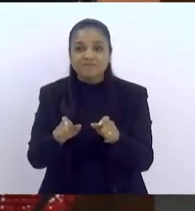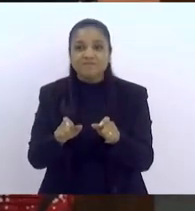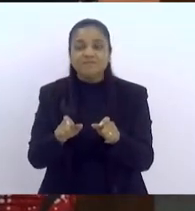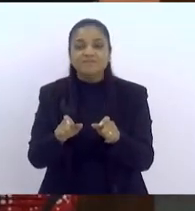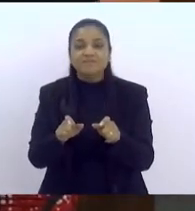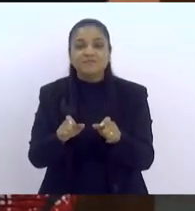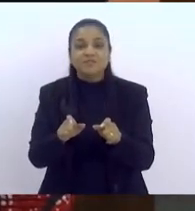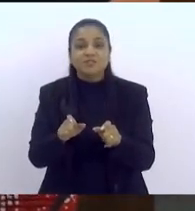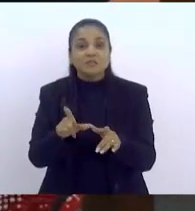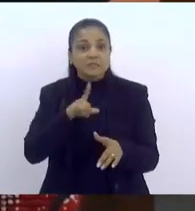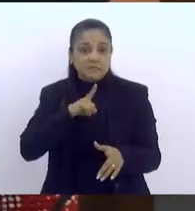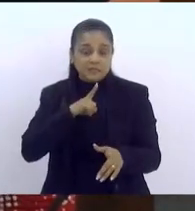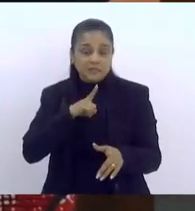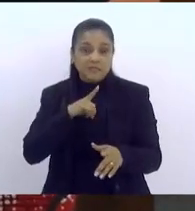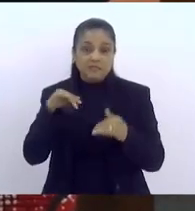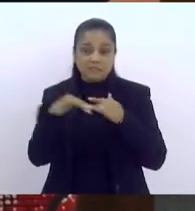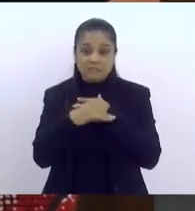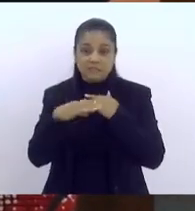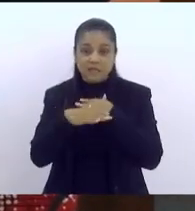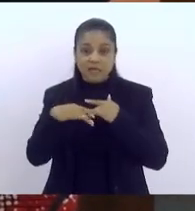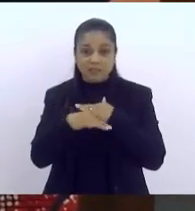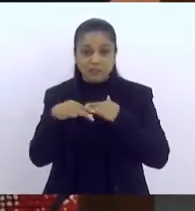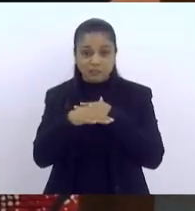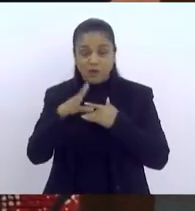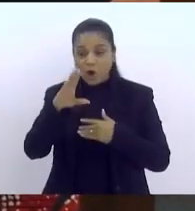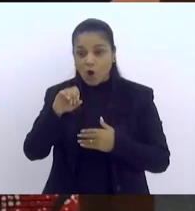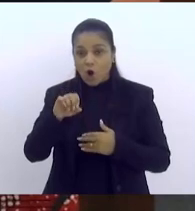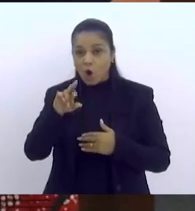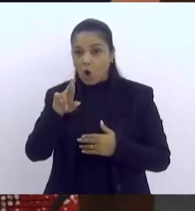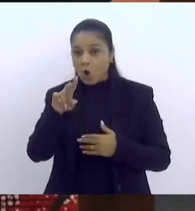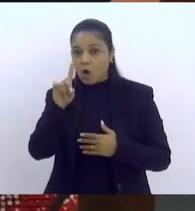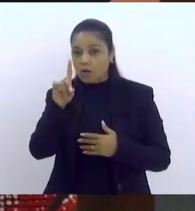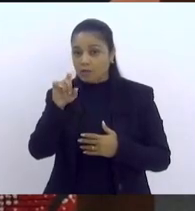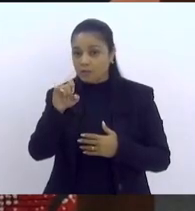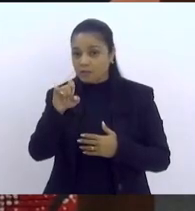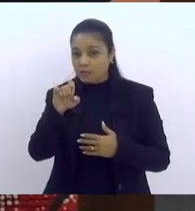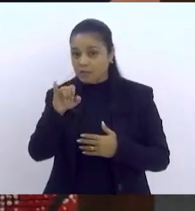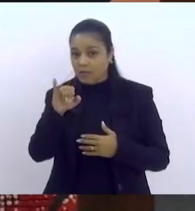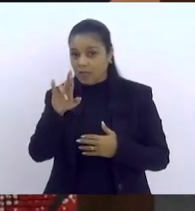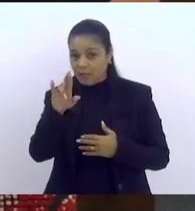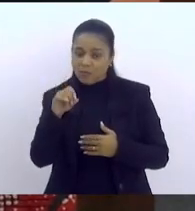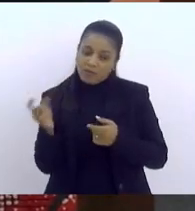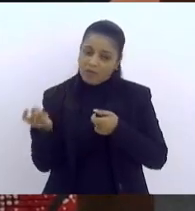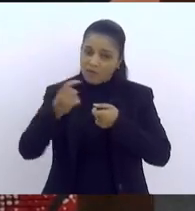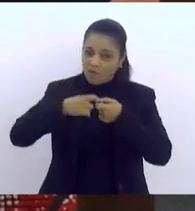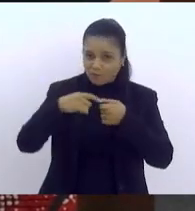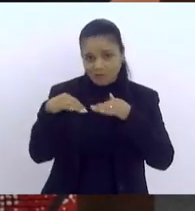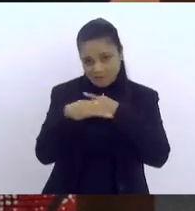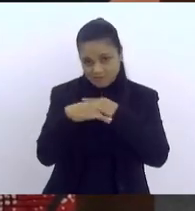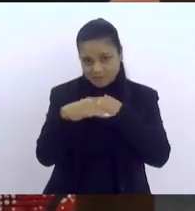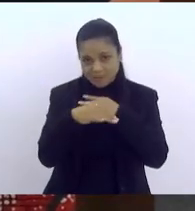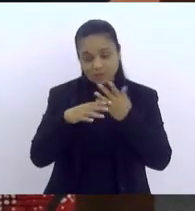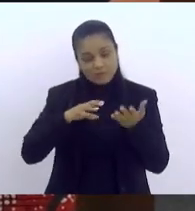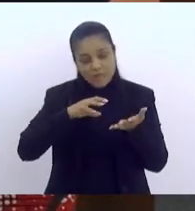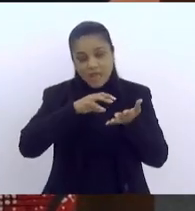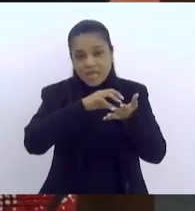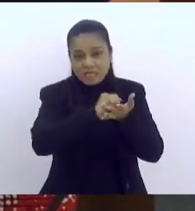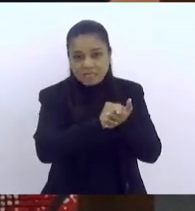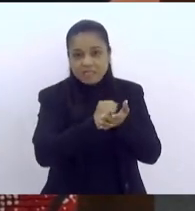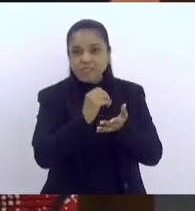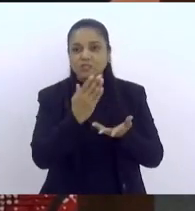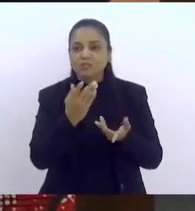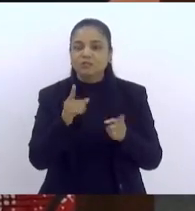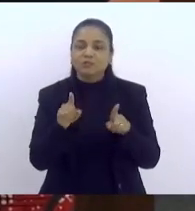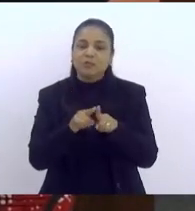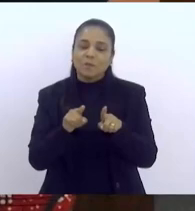que é de Cordeiro. Então ele tem que voltar para a sua cidade. E eu queria fazer aqui o registro deles e também deixar